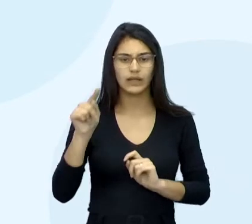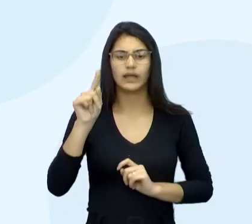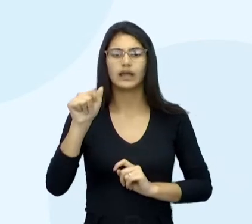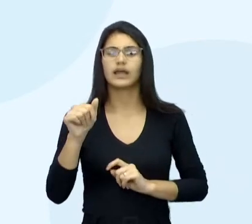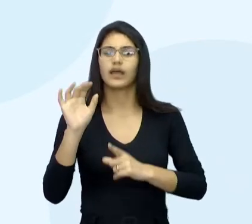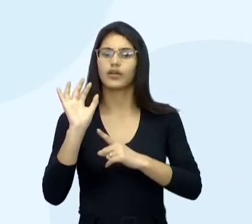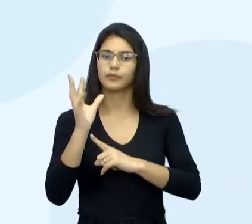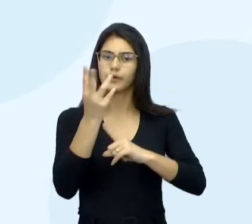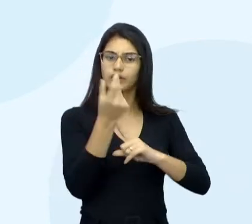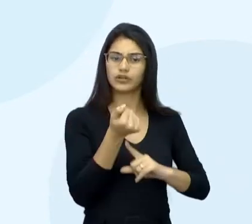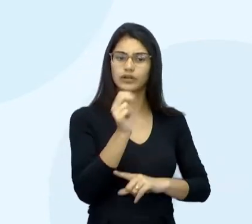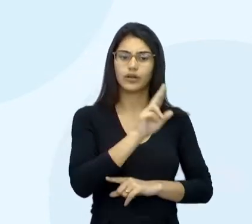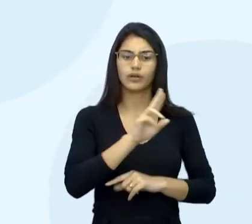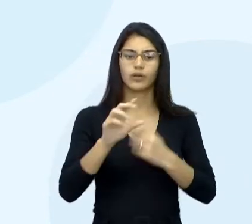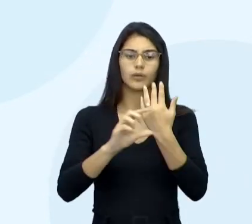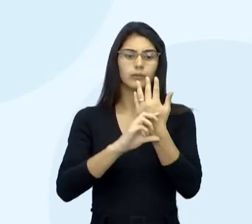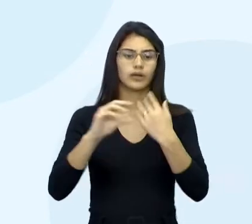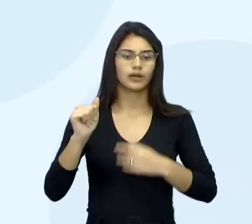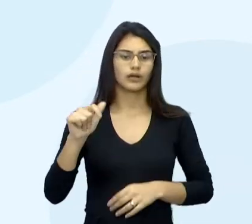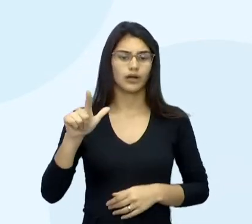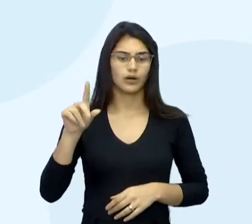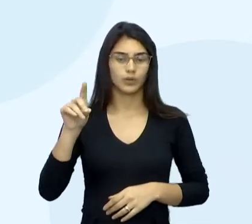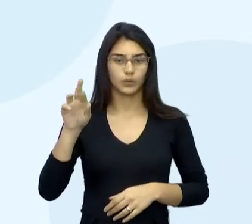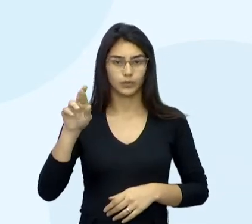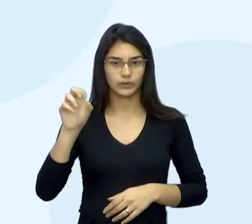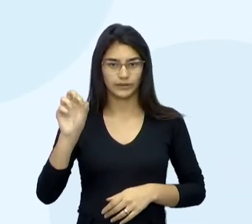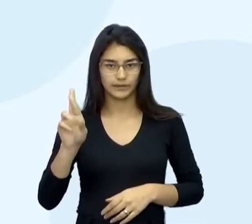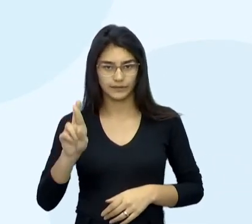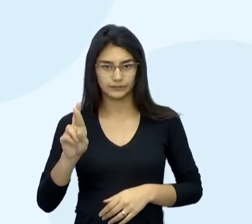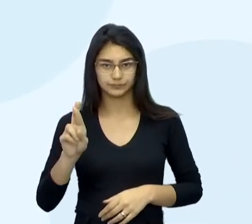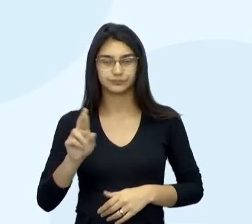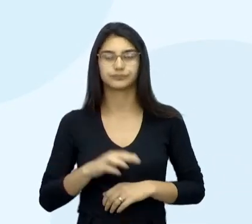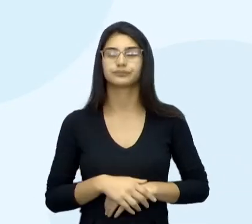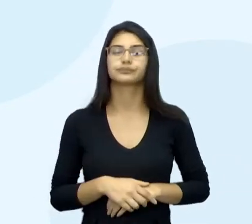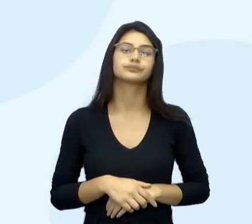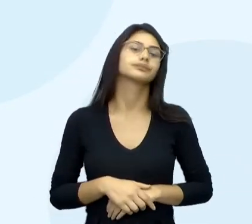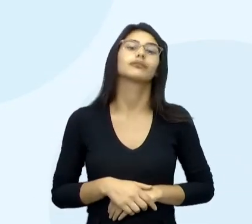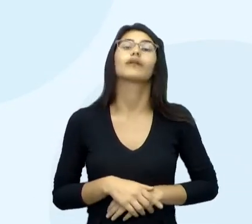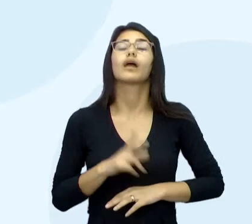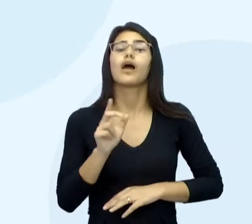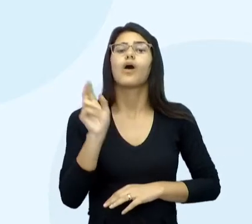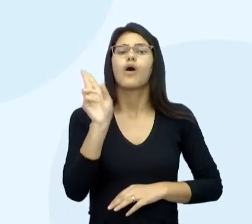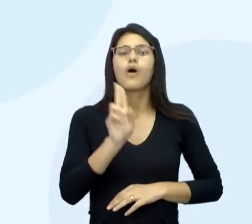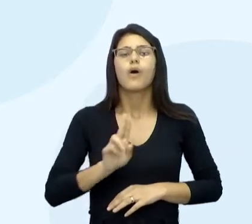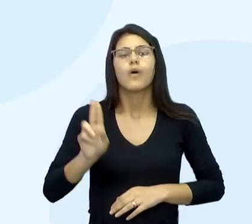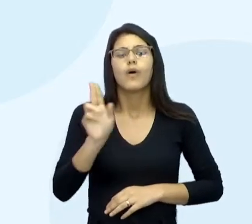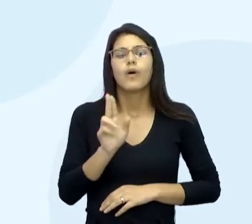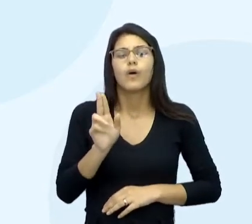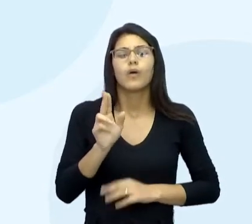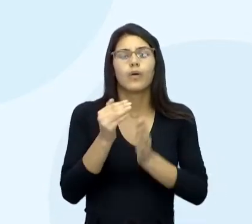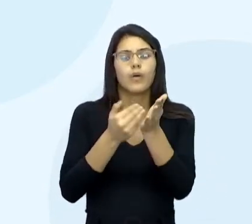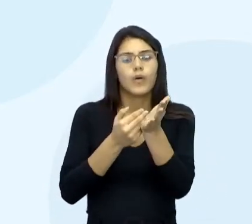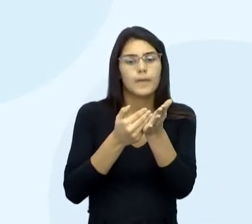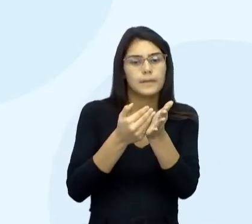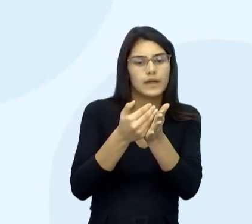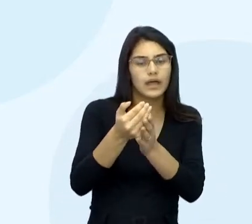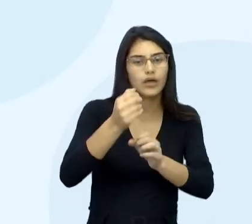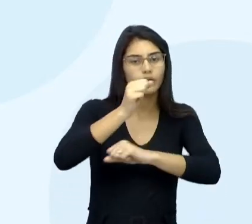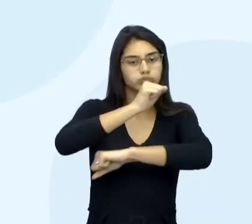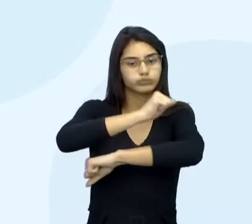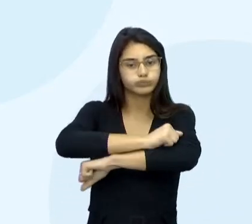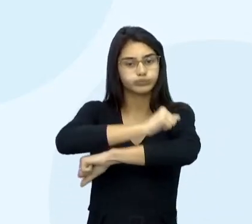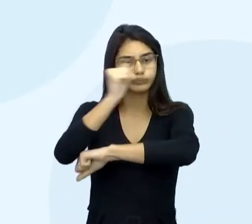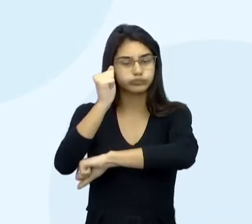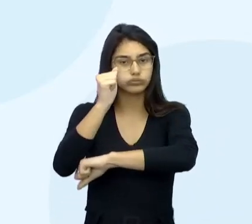um artista chamado Calder, Alexander Calder. Ele usou o princípio da alavanca,